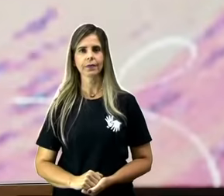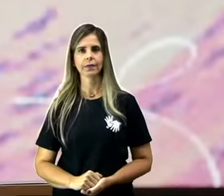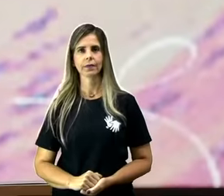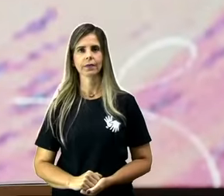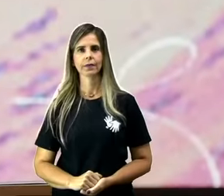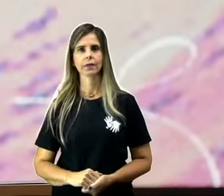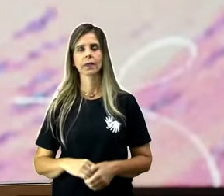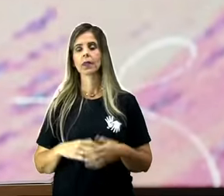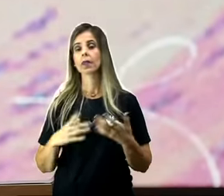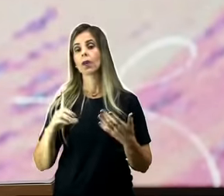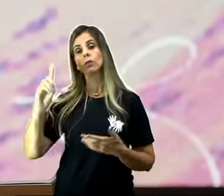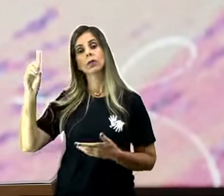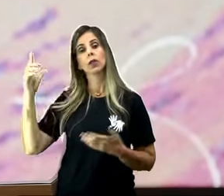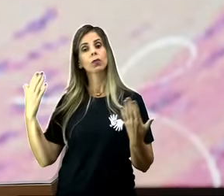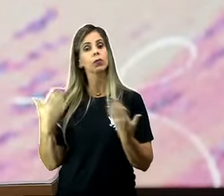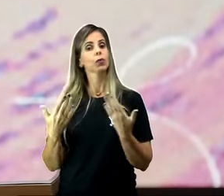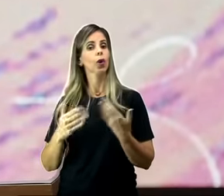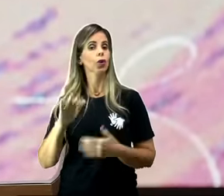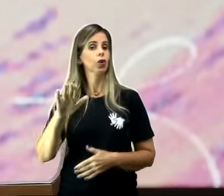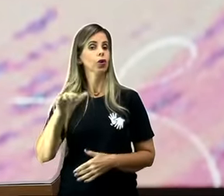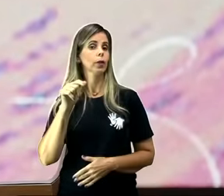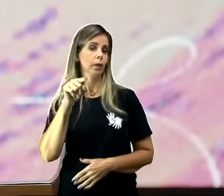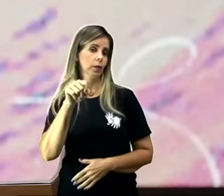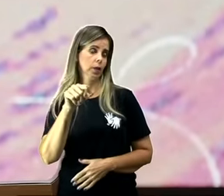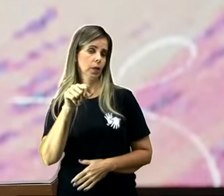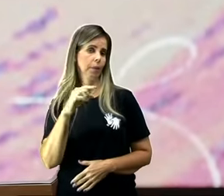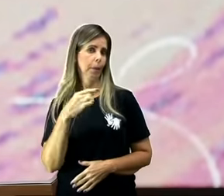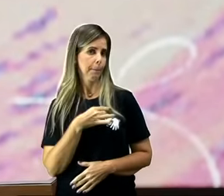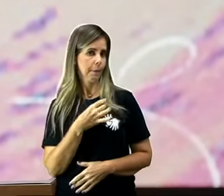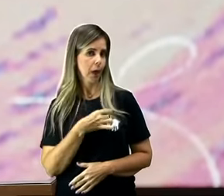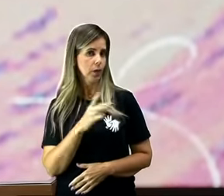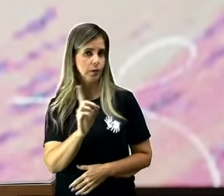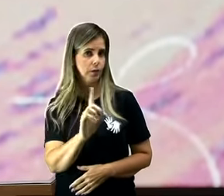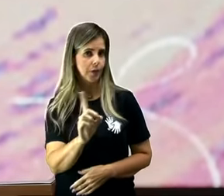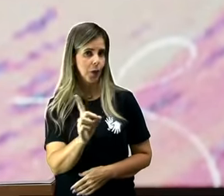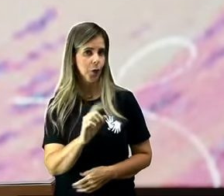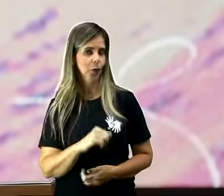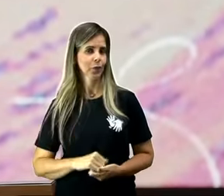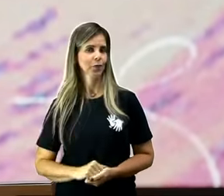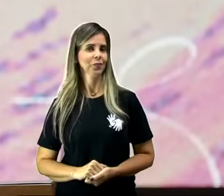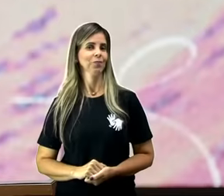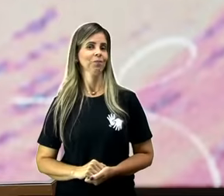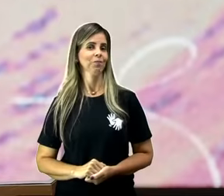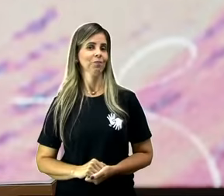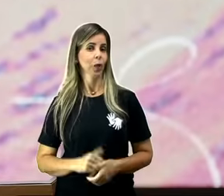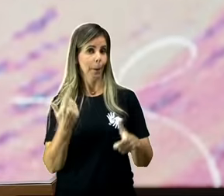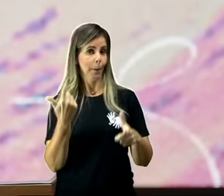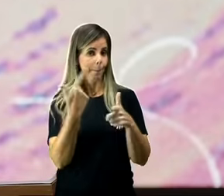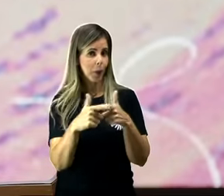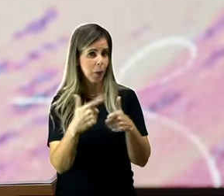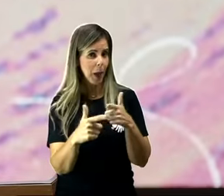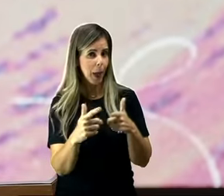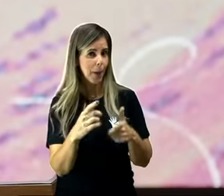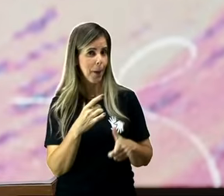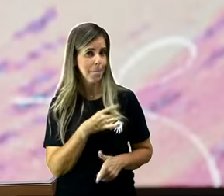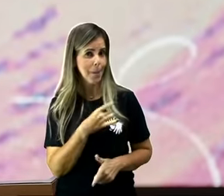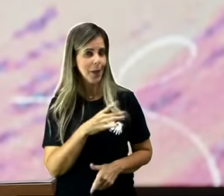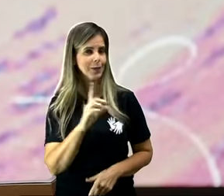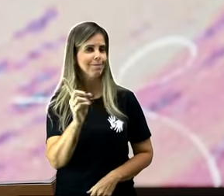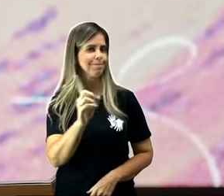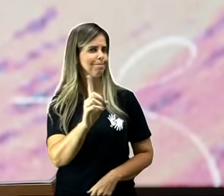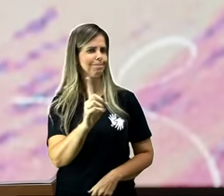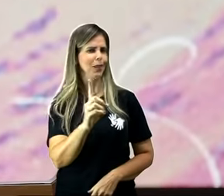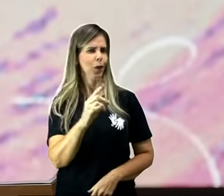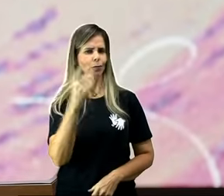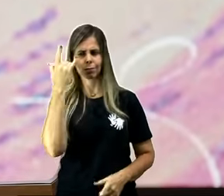Deus trouxe você hoje aqui para te dizer, olha, não se intimide diante dos ventos contrários. Não se